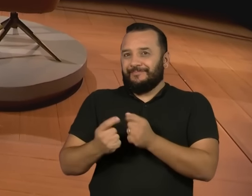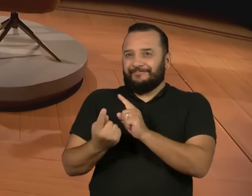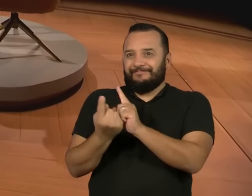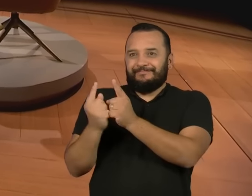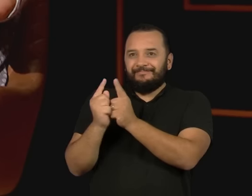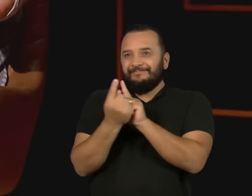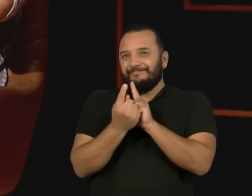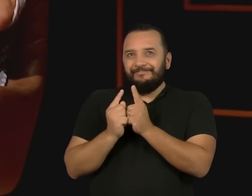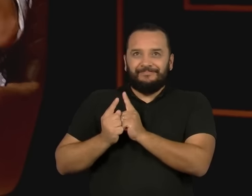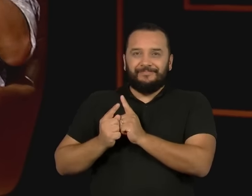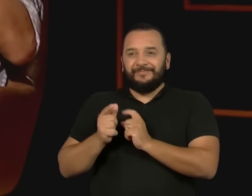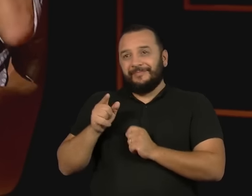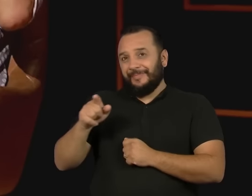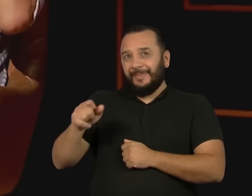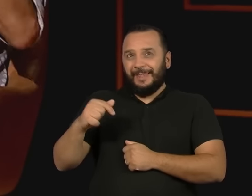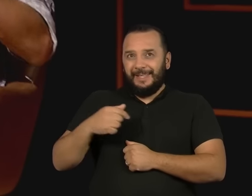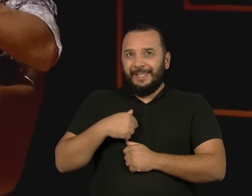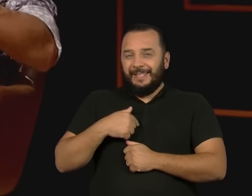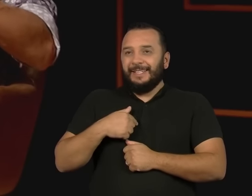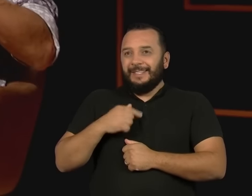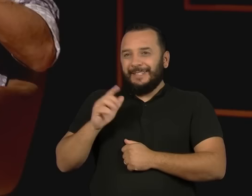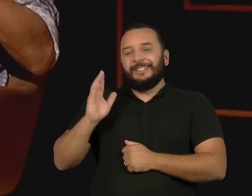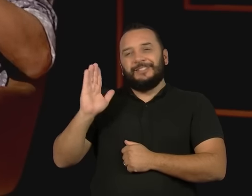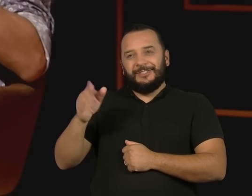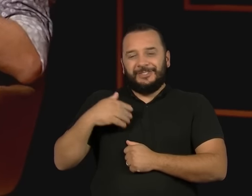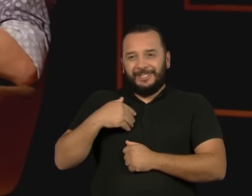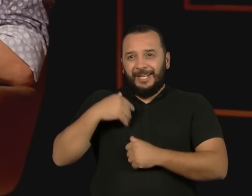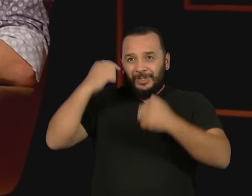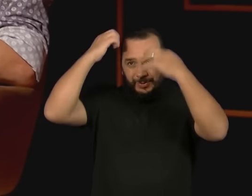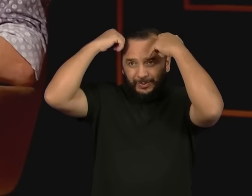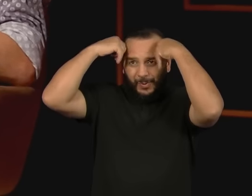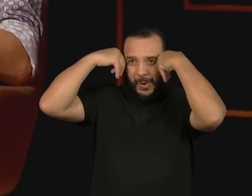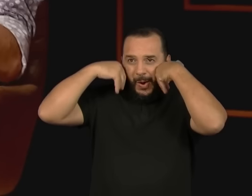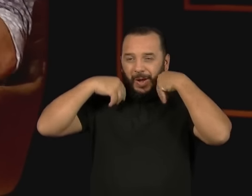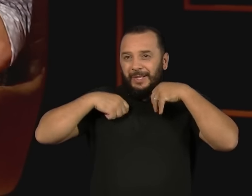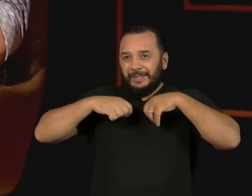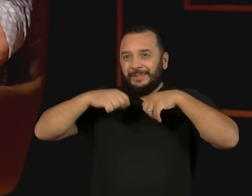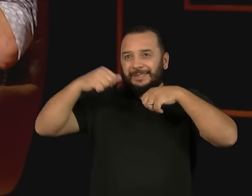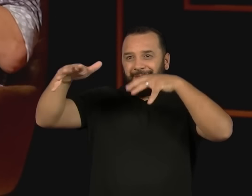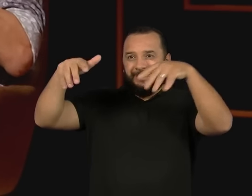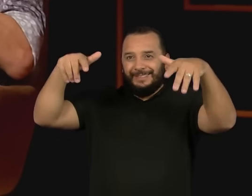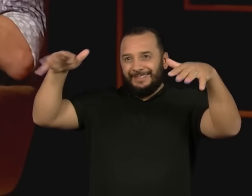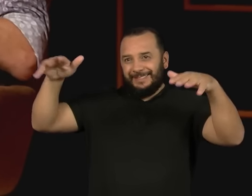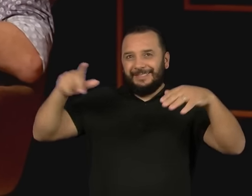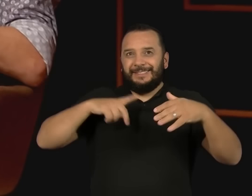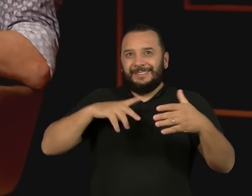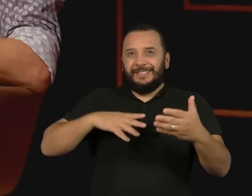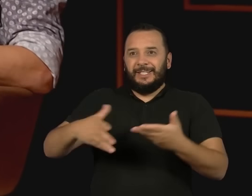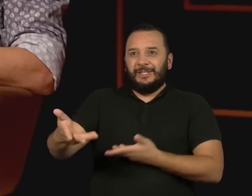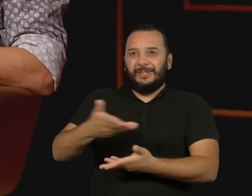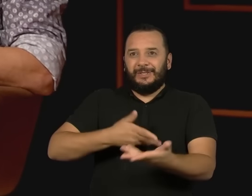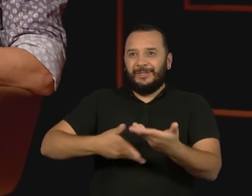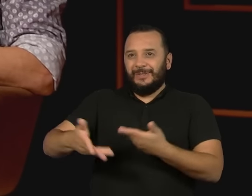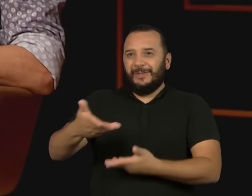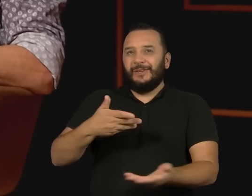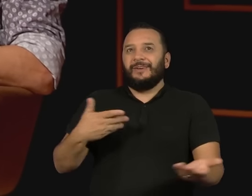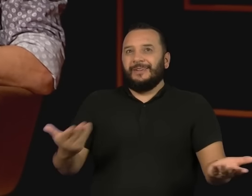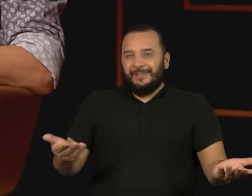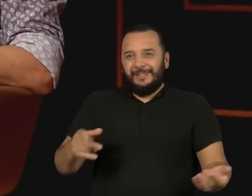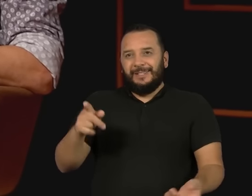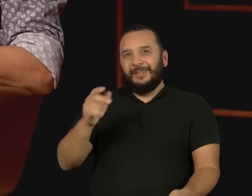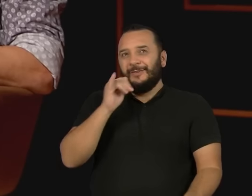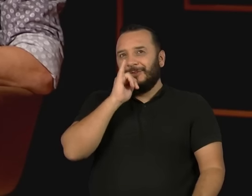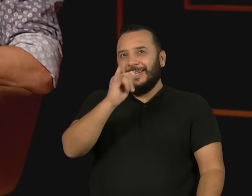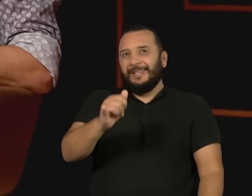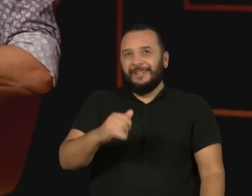que ele me jogava cuspe e eu jogava suor, né? Eu suo muito nele. A gente realmente era uma troca de fluidos intensa. Tanto que ele